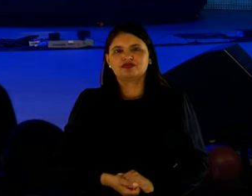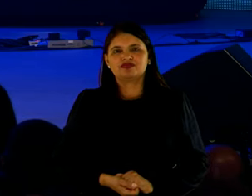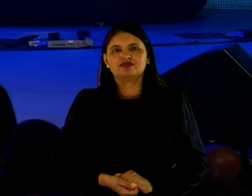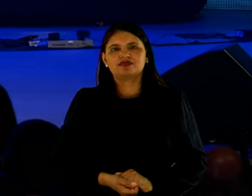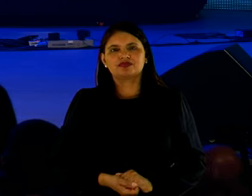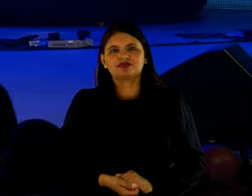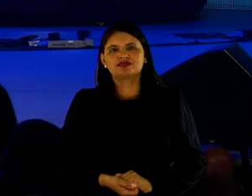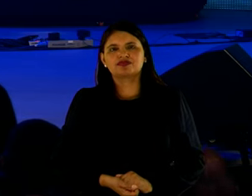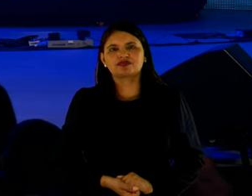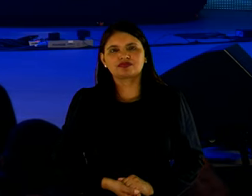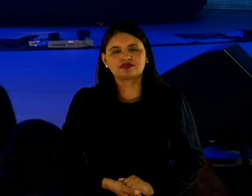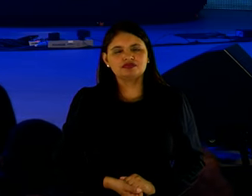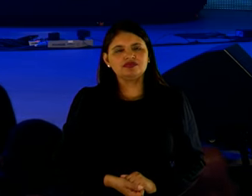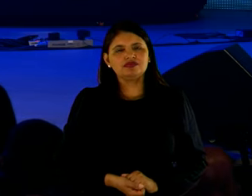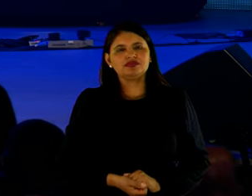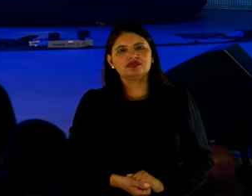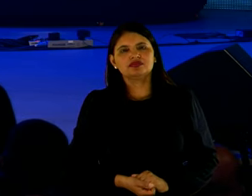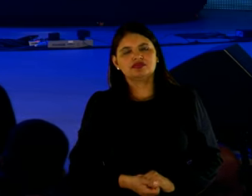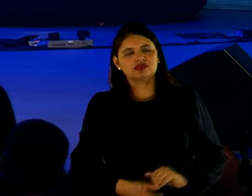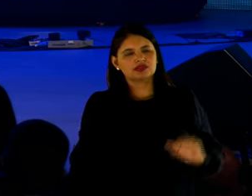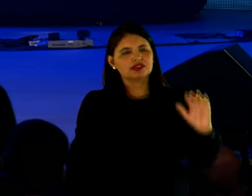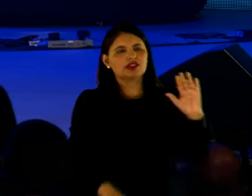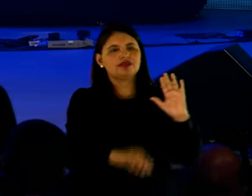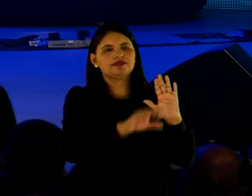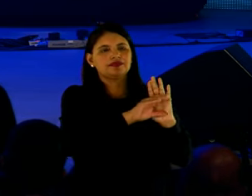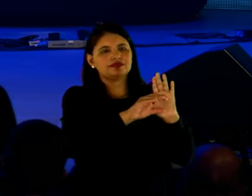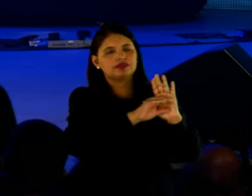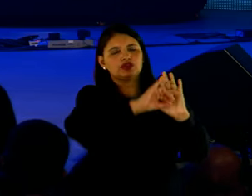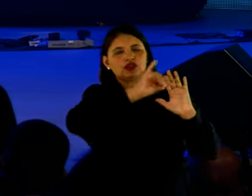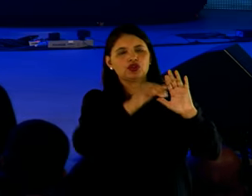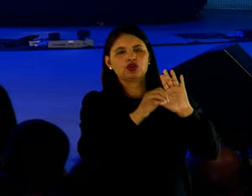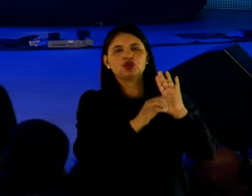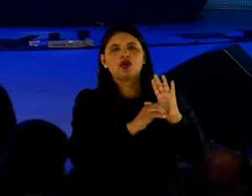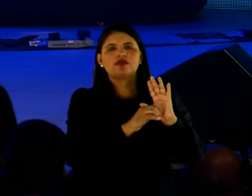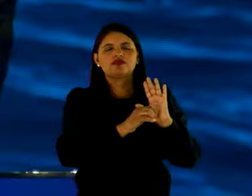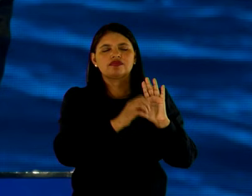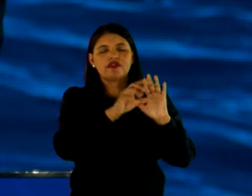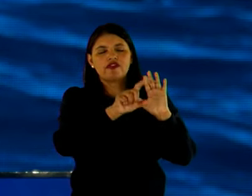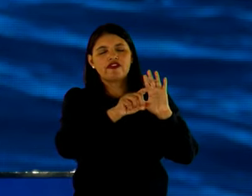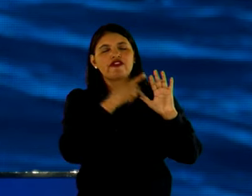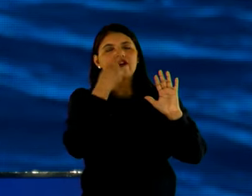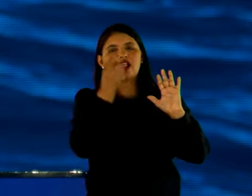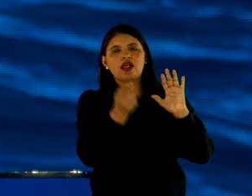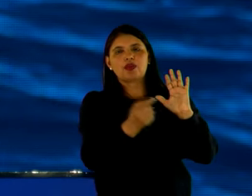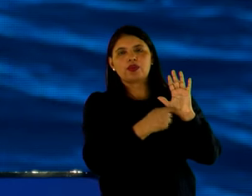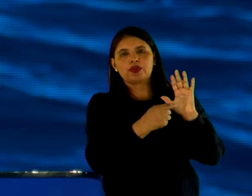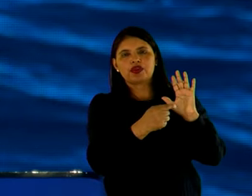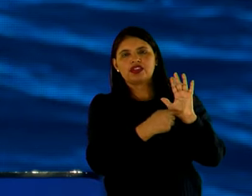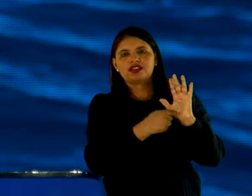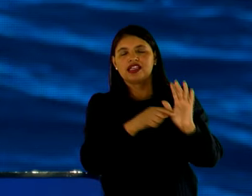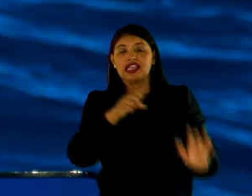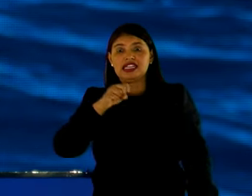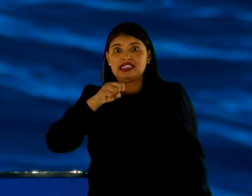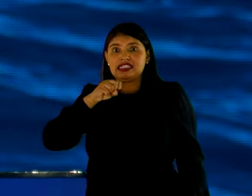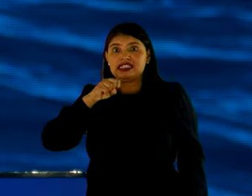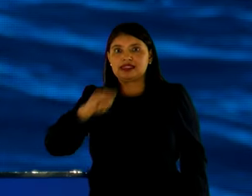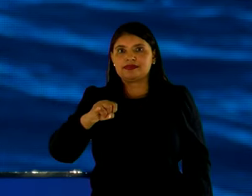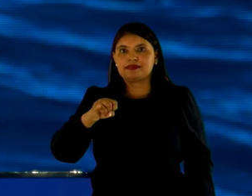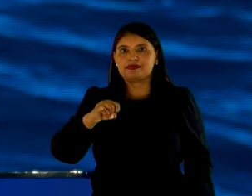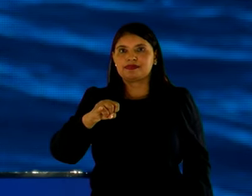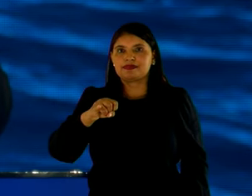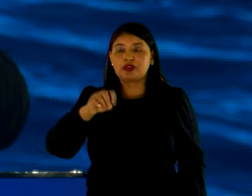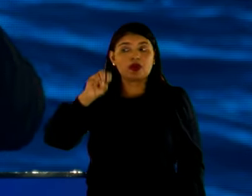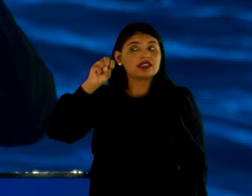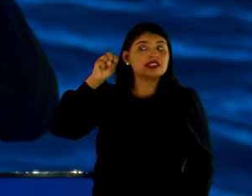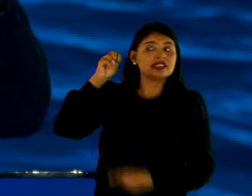Lá na primeira epístola de João, capítulo 1, versículo 9, está escrito assim: "Se" Olha a